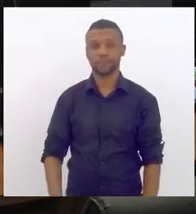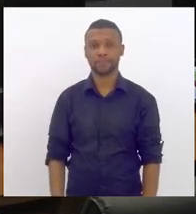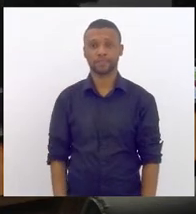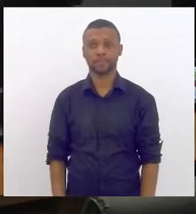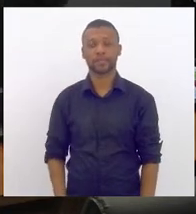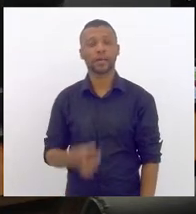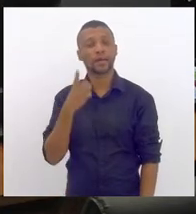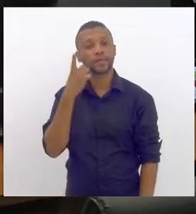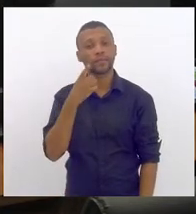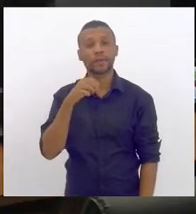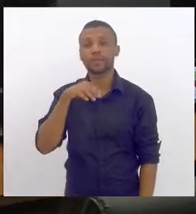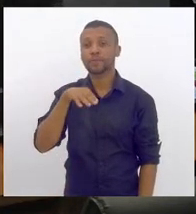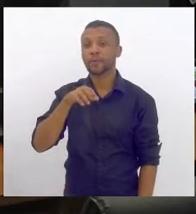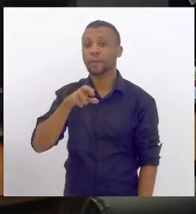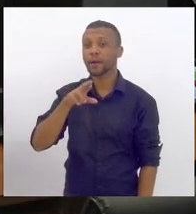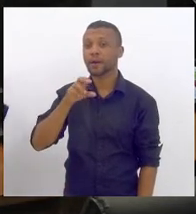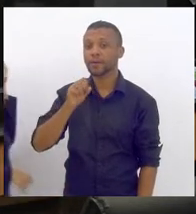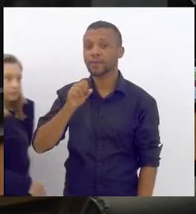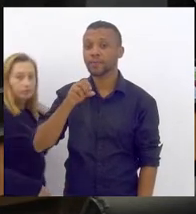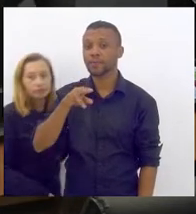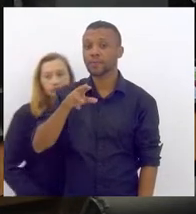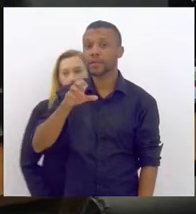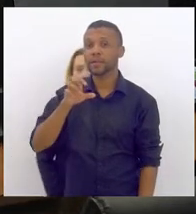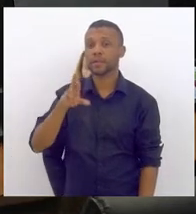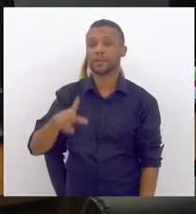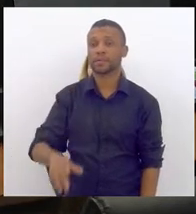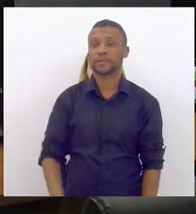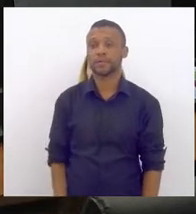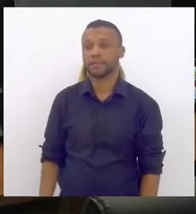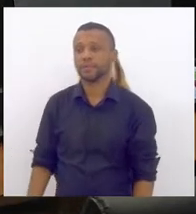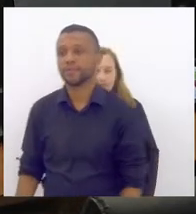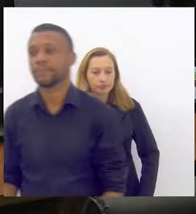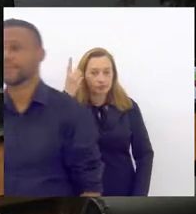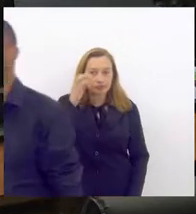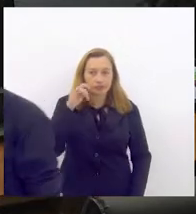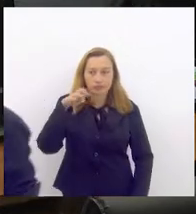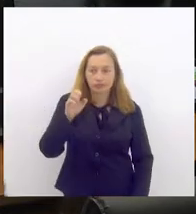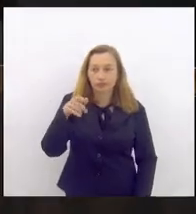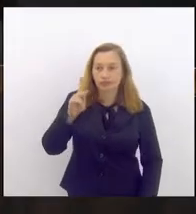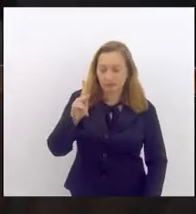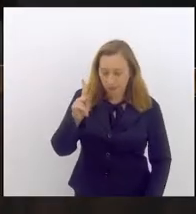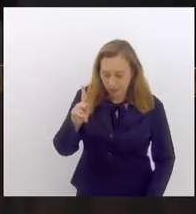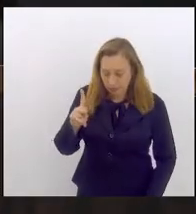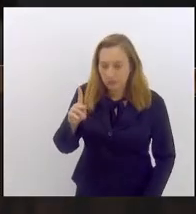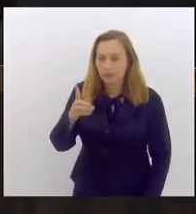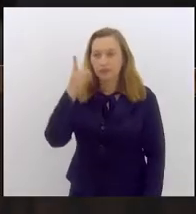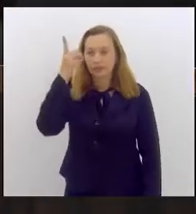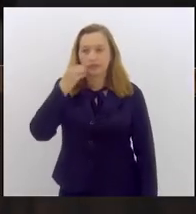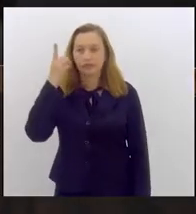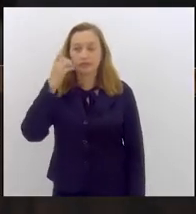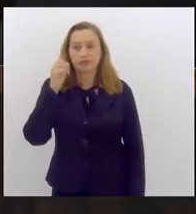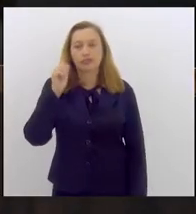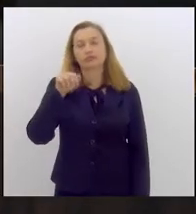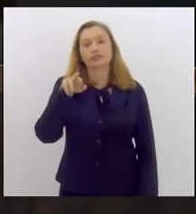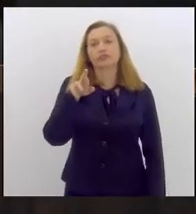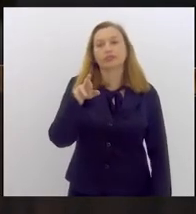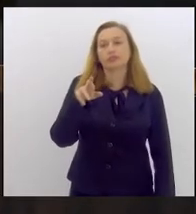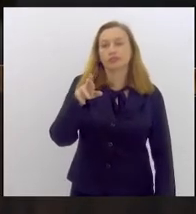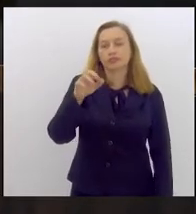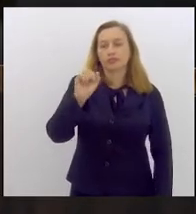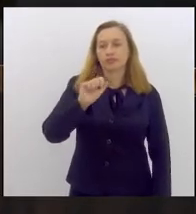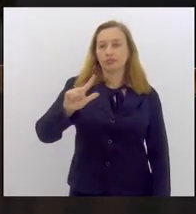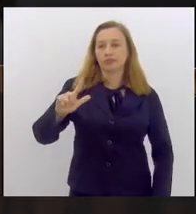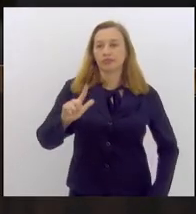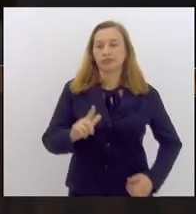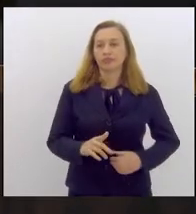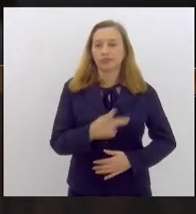Deputado Marcos Miller. Deputado Alexandre Knopok. Deputado Daniel Liberon. A